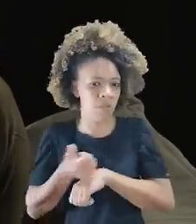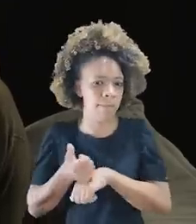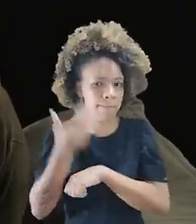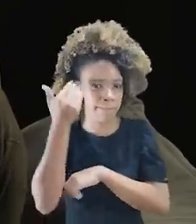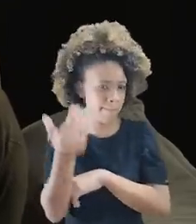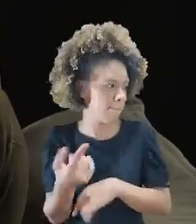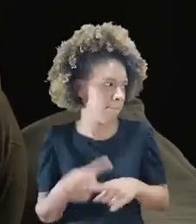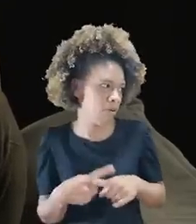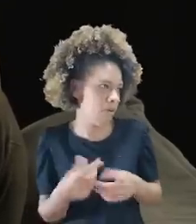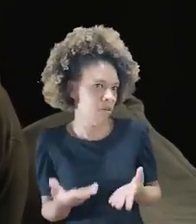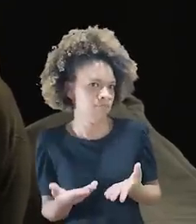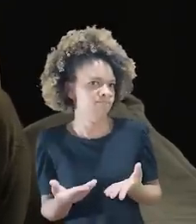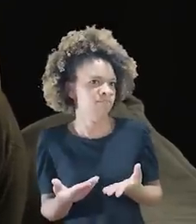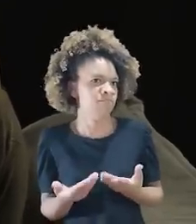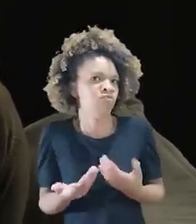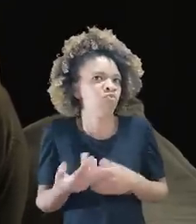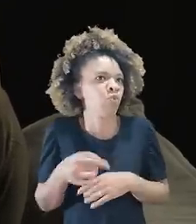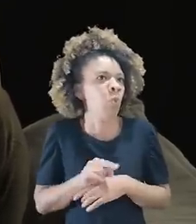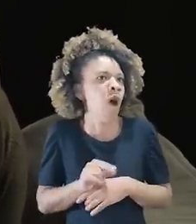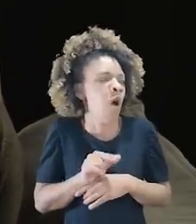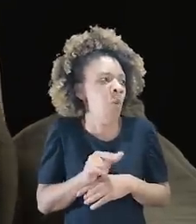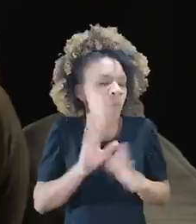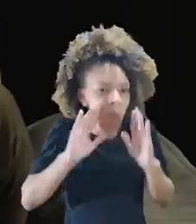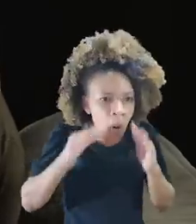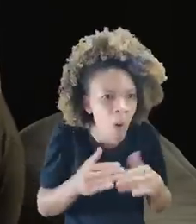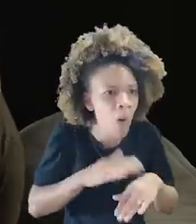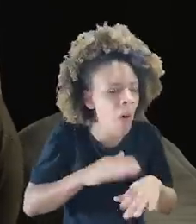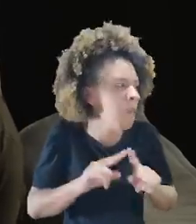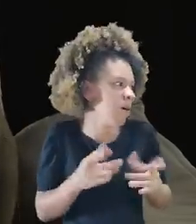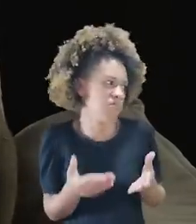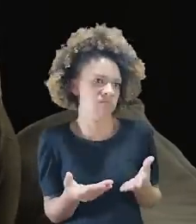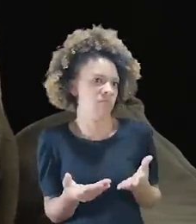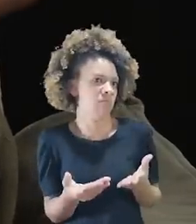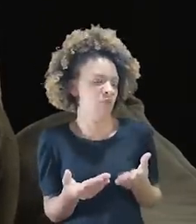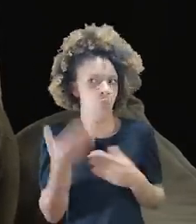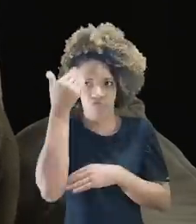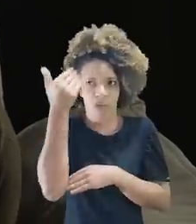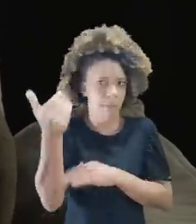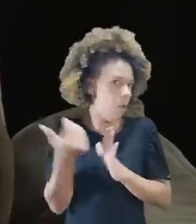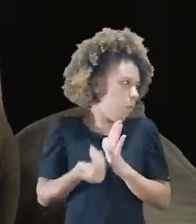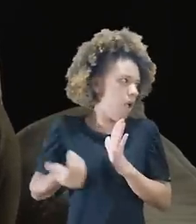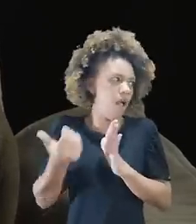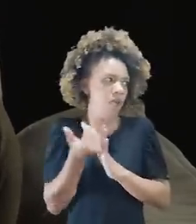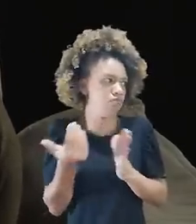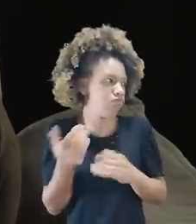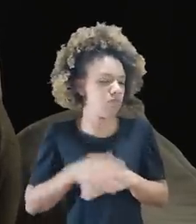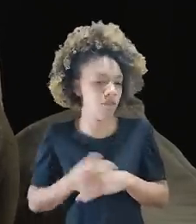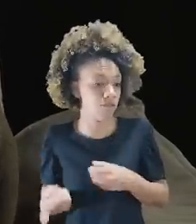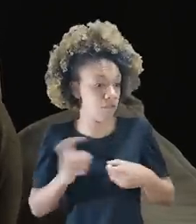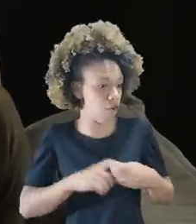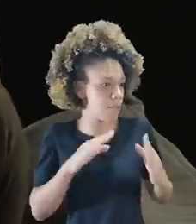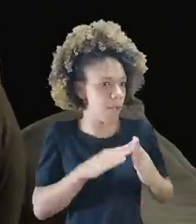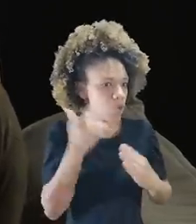assim né porque você por mais que não seja uma coisa que você tava focando em fazer mas ali você tá no no auge Você vai pra pra tua casa